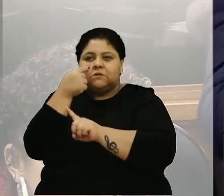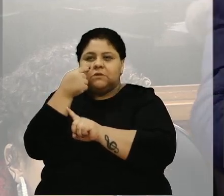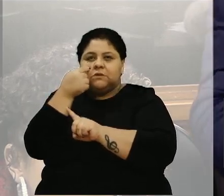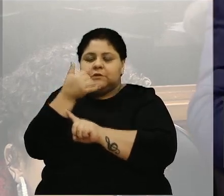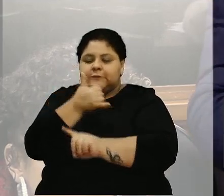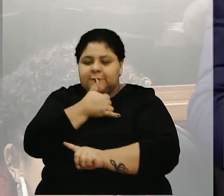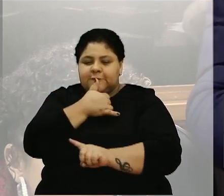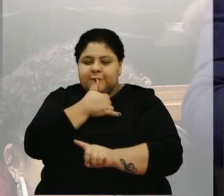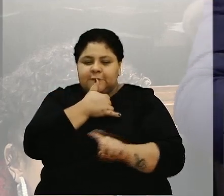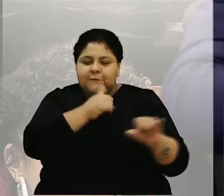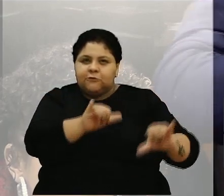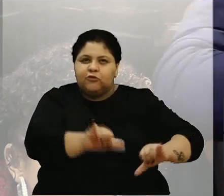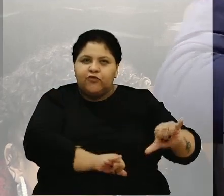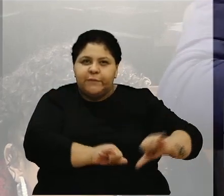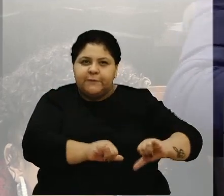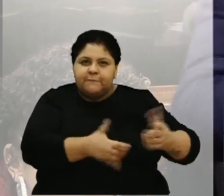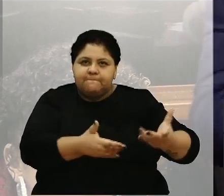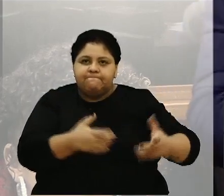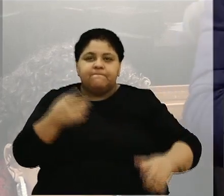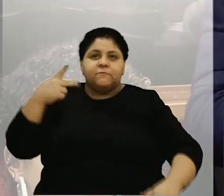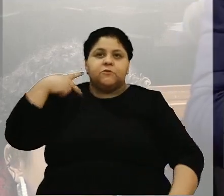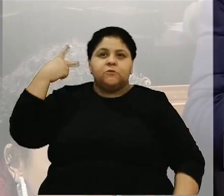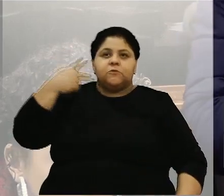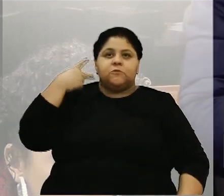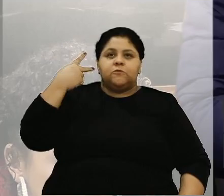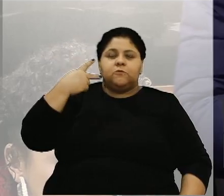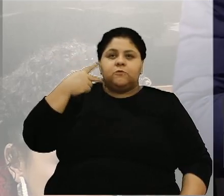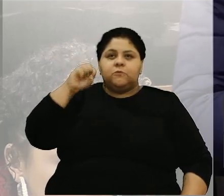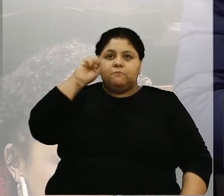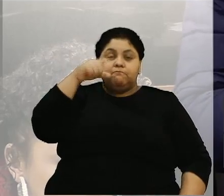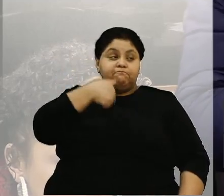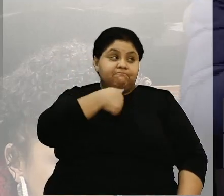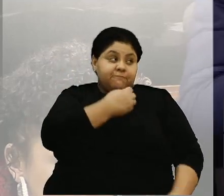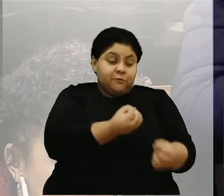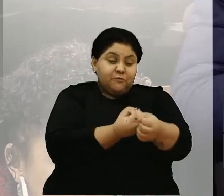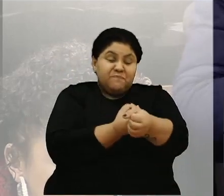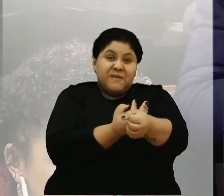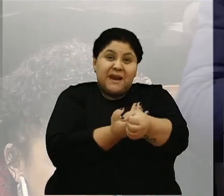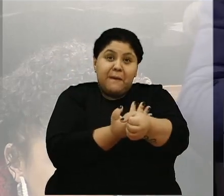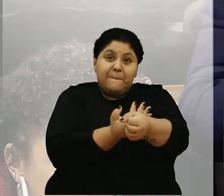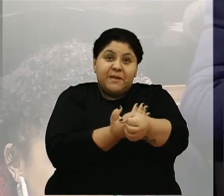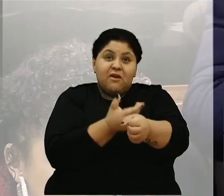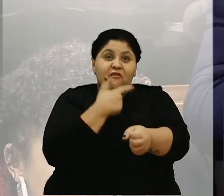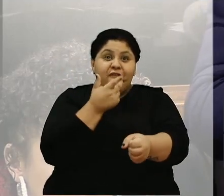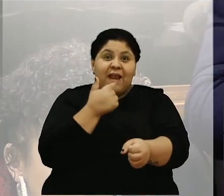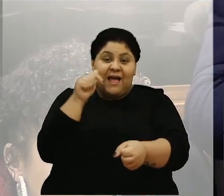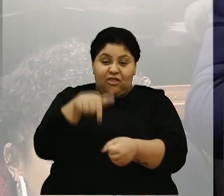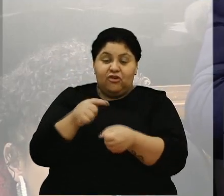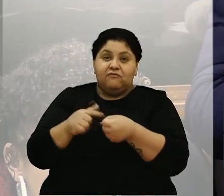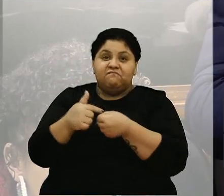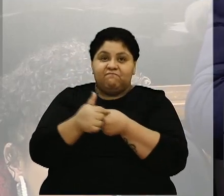E vereador Fiuza, eu me arrepio ao falar isso. A nossa cidade hoje